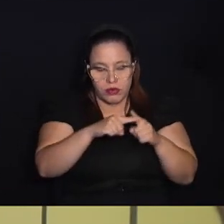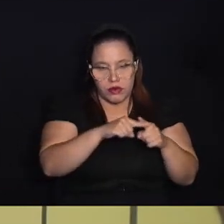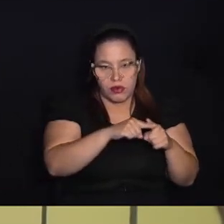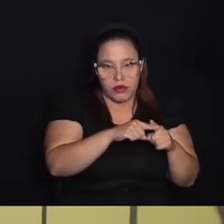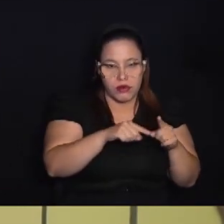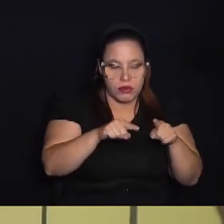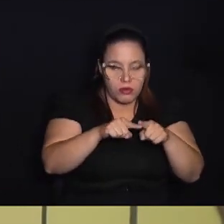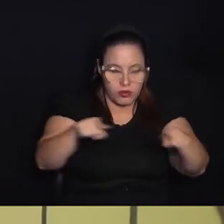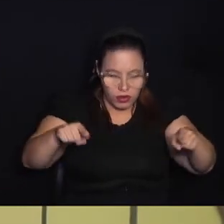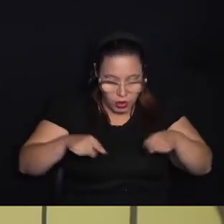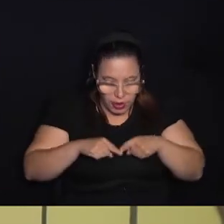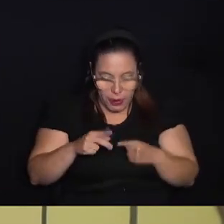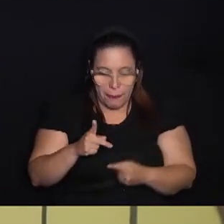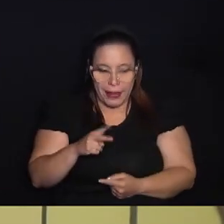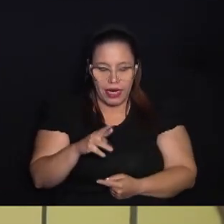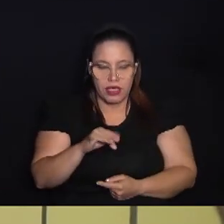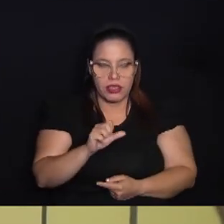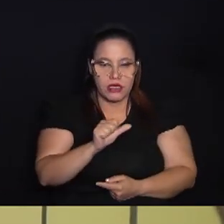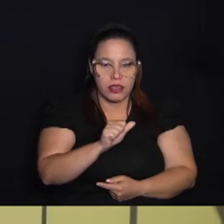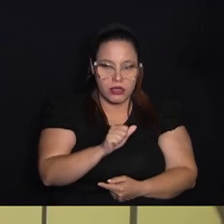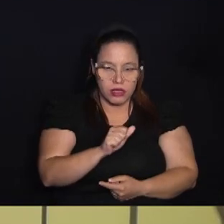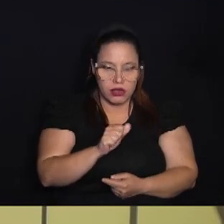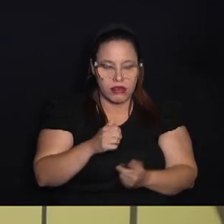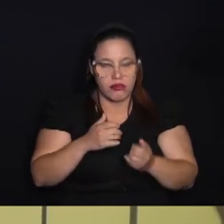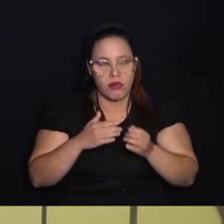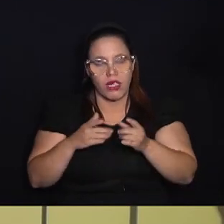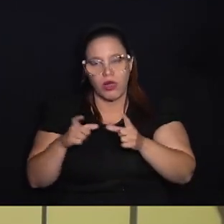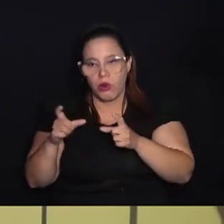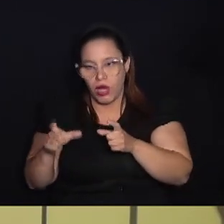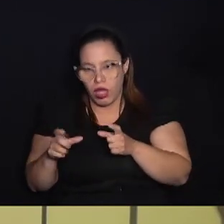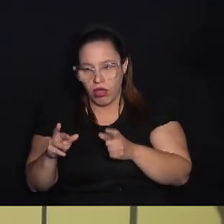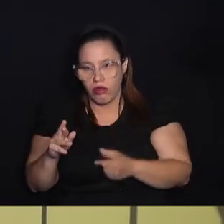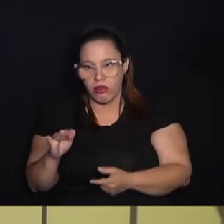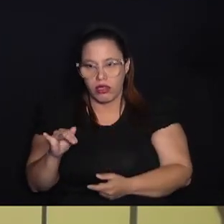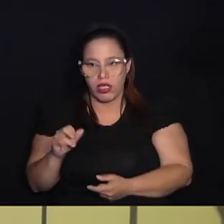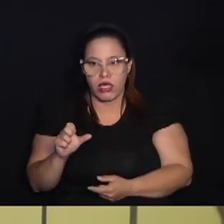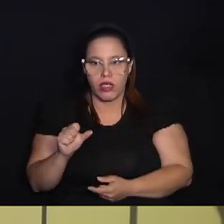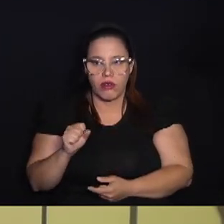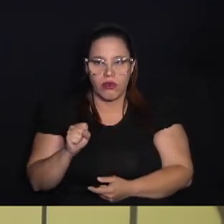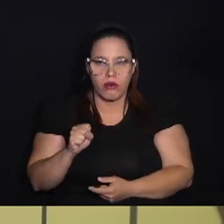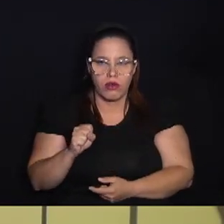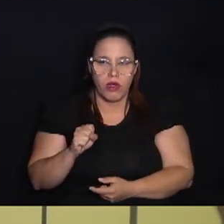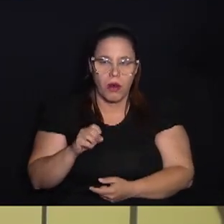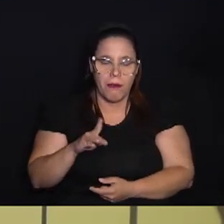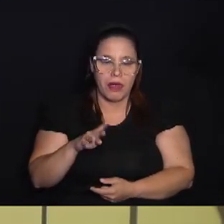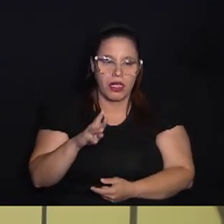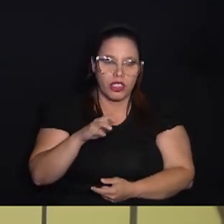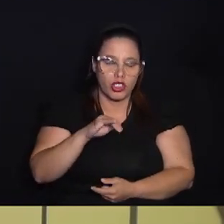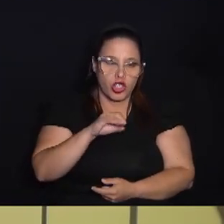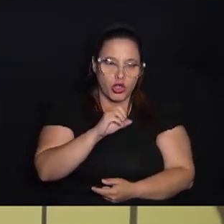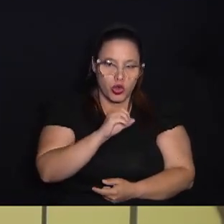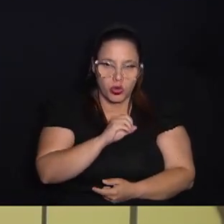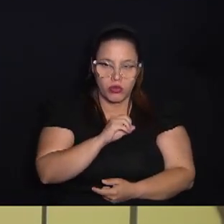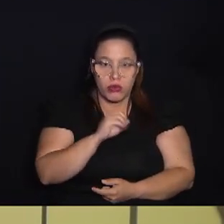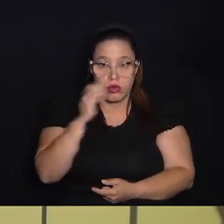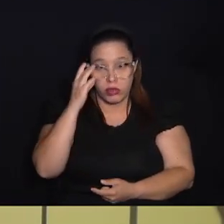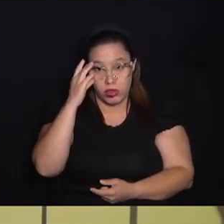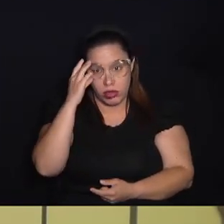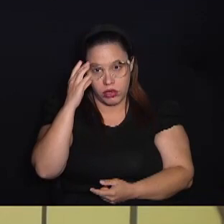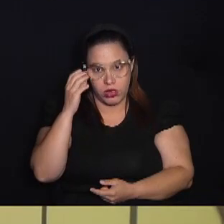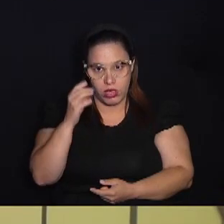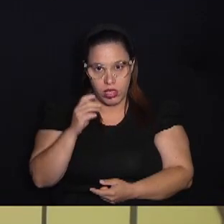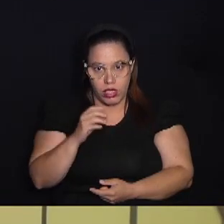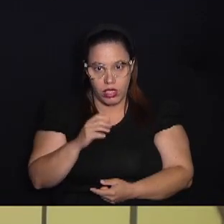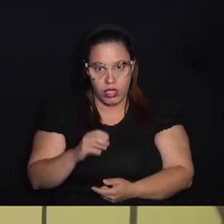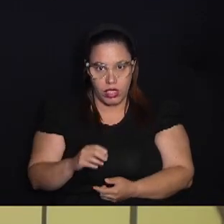e sim ao lado da Igreja São Benedito que hoje é construído uma eh não não tá ativo mas foi construída uma creche ali